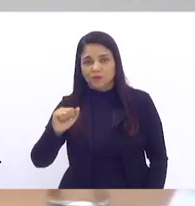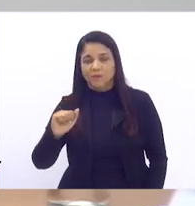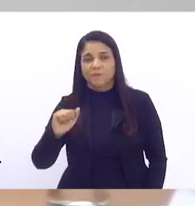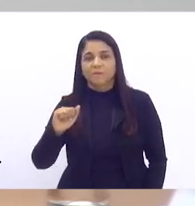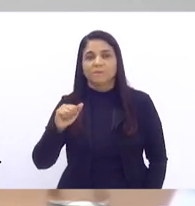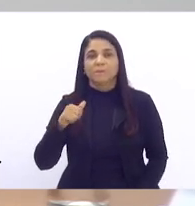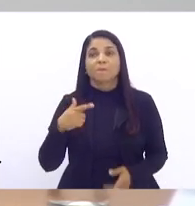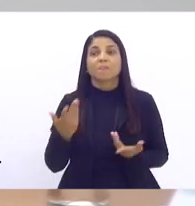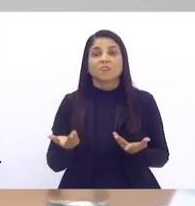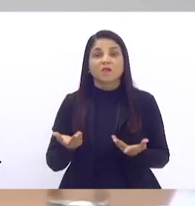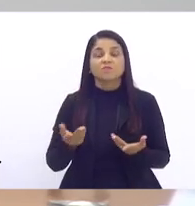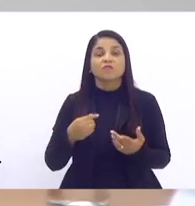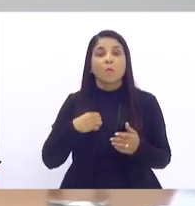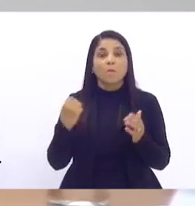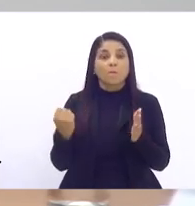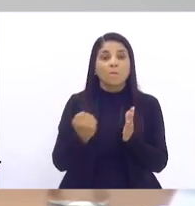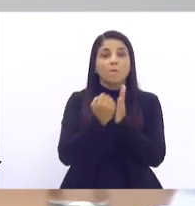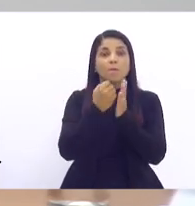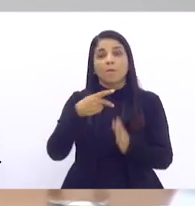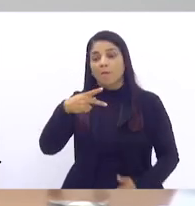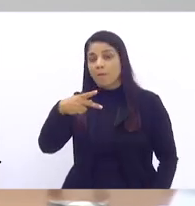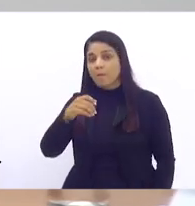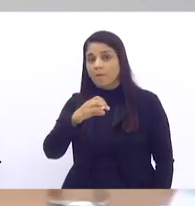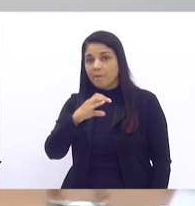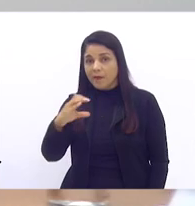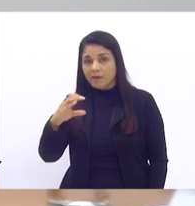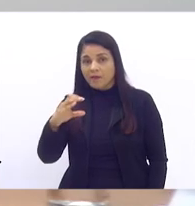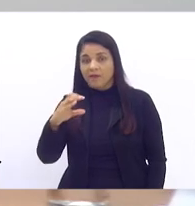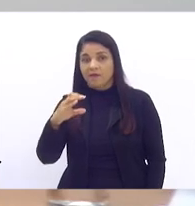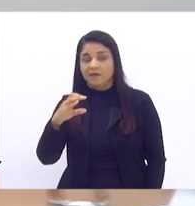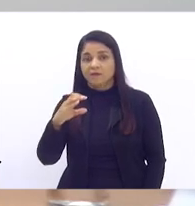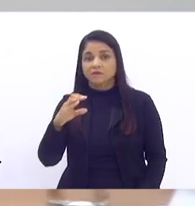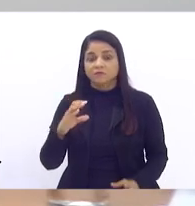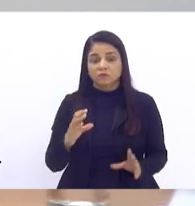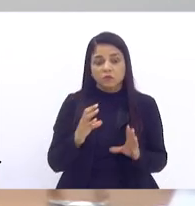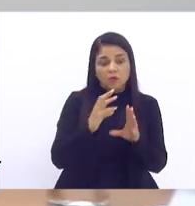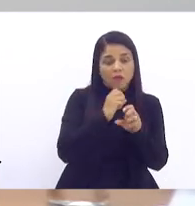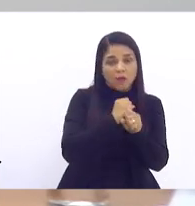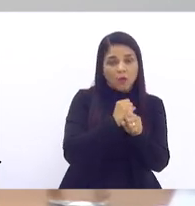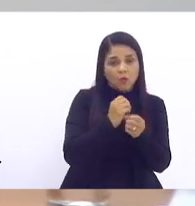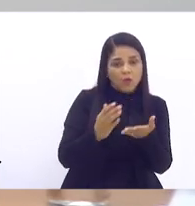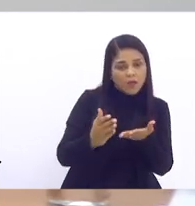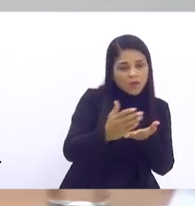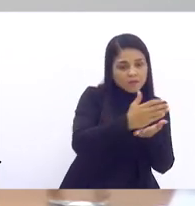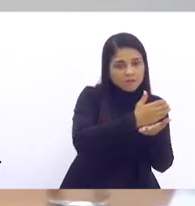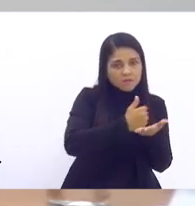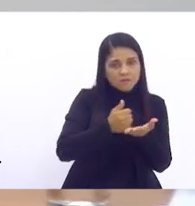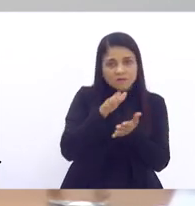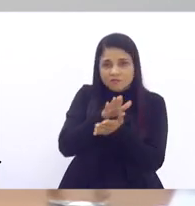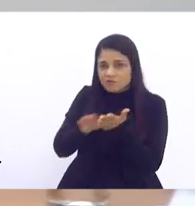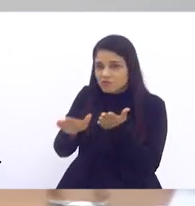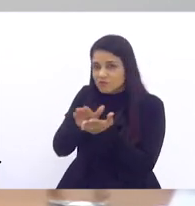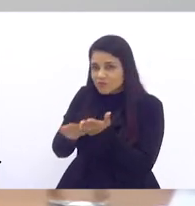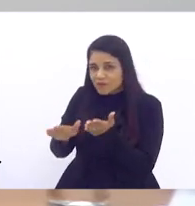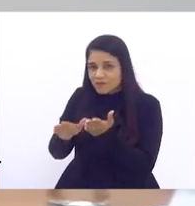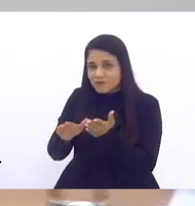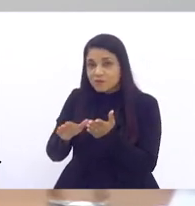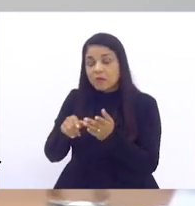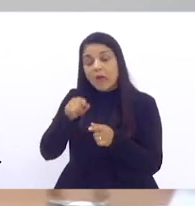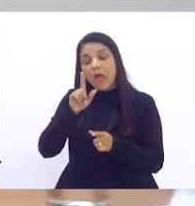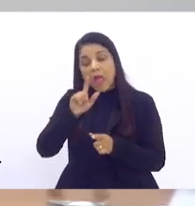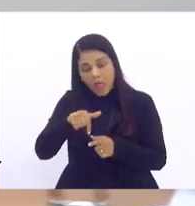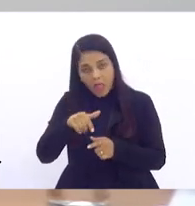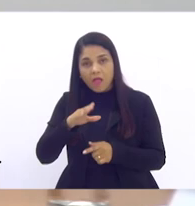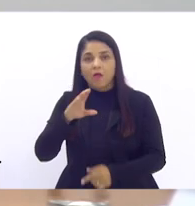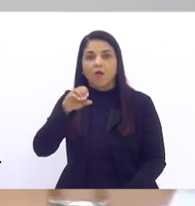Vamos considerar o PAC no cálculo entre despesas e receitas e isso é contabilidade criativa